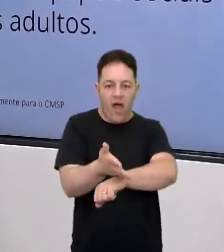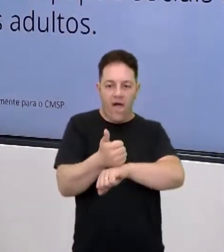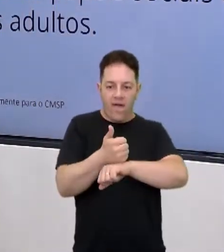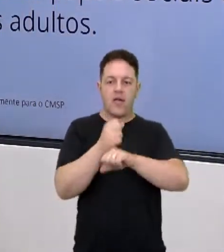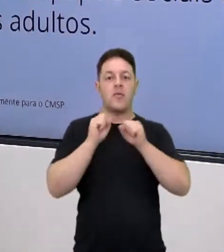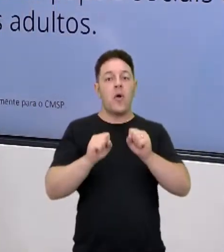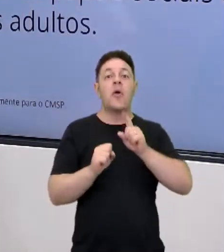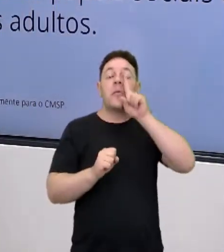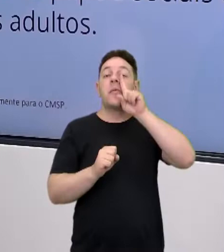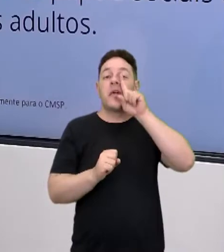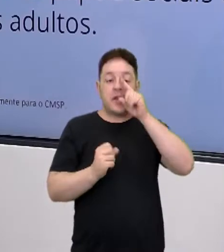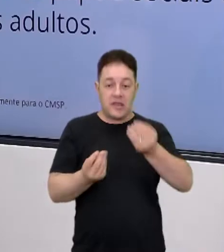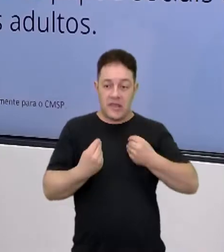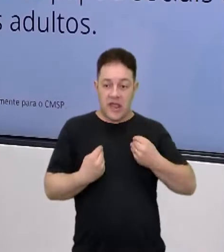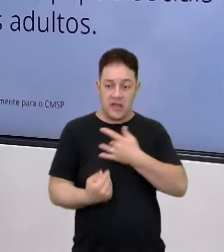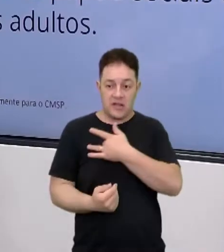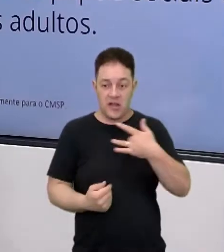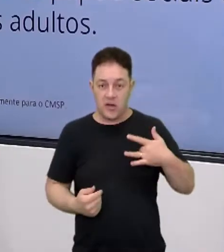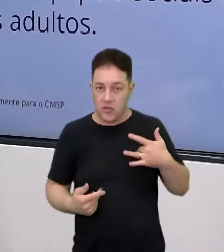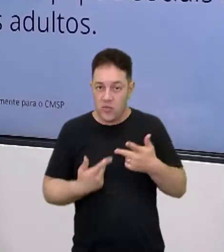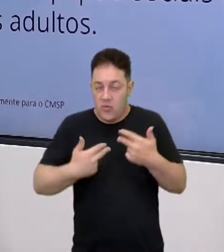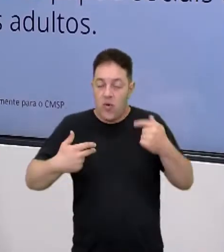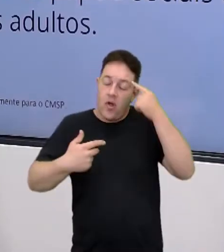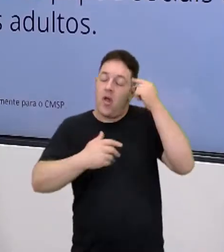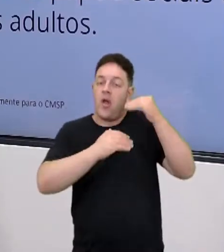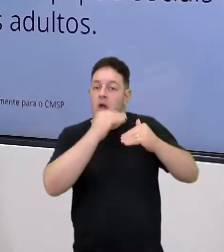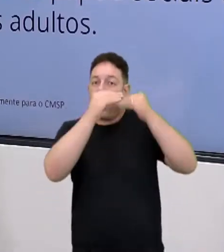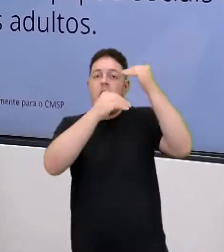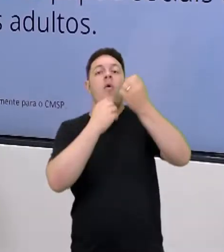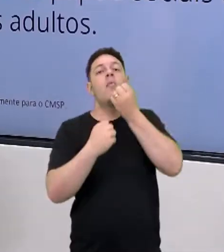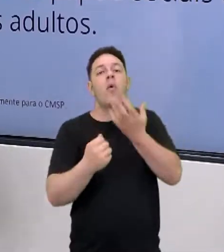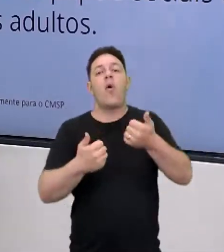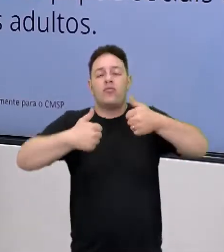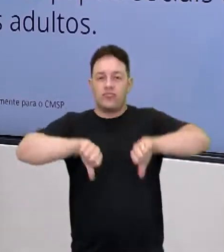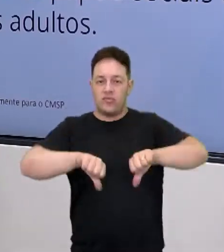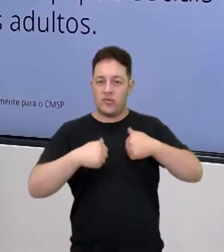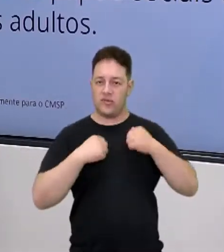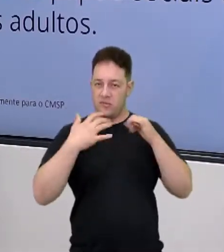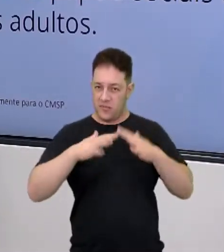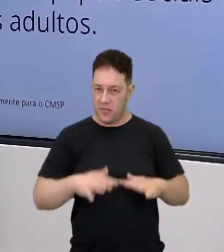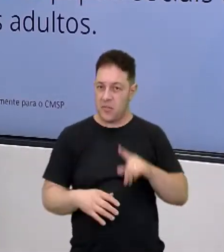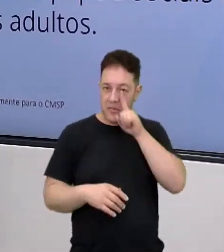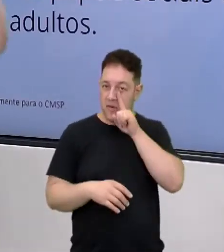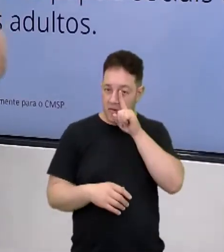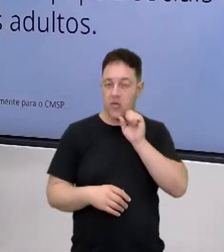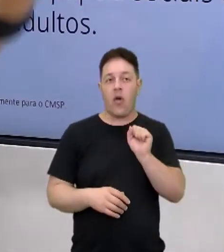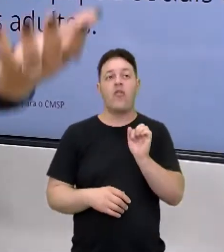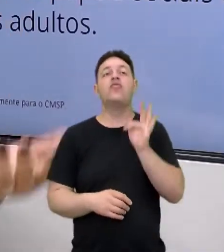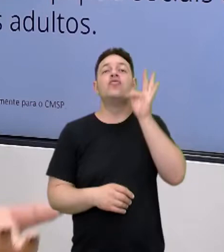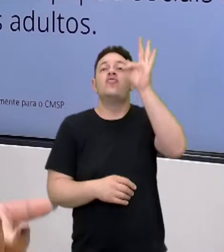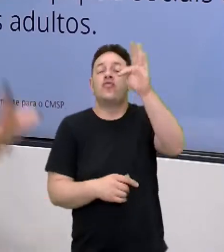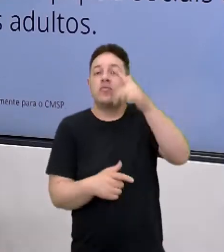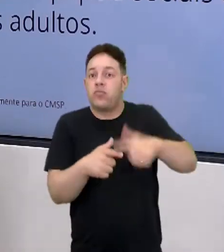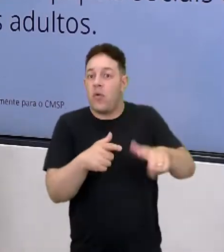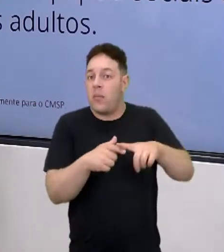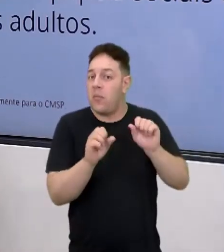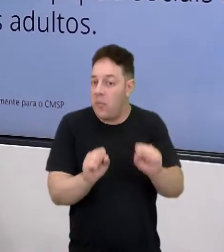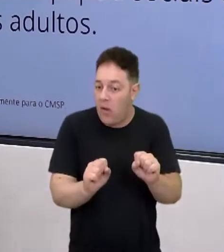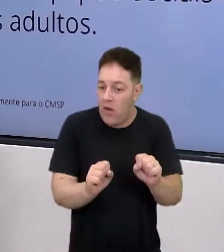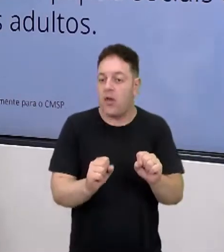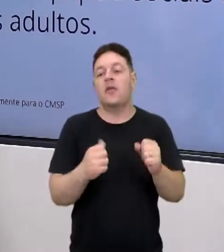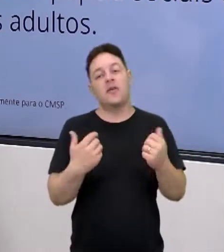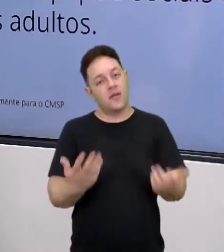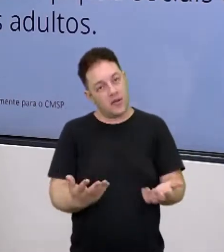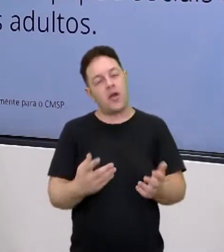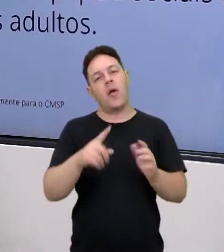gerar algum risco para ele no desenvolvimento dele, né, ou que isso possa gerar um problema futuro, é por isso que